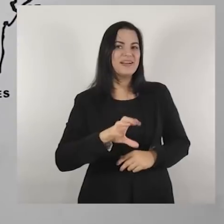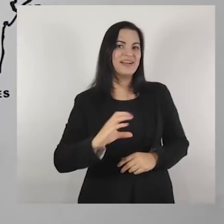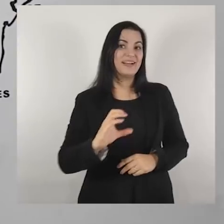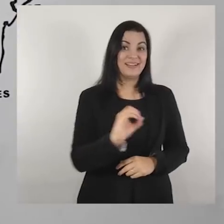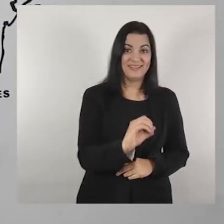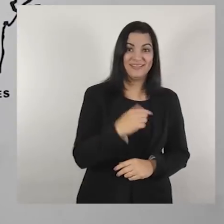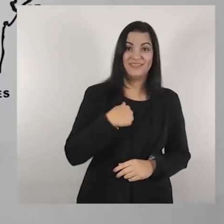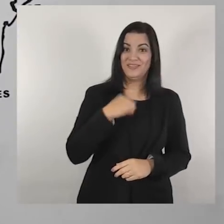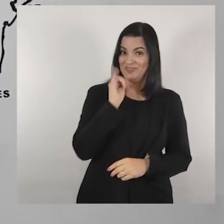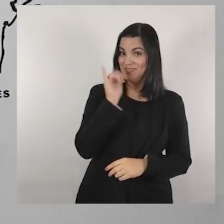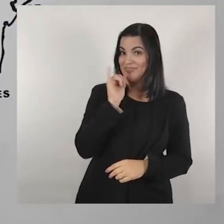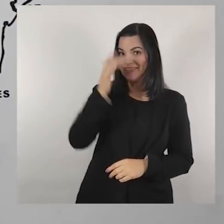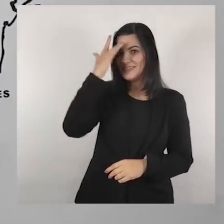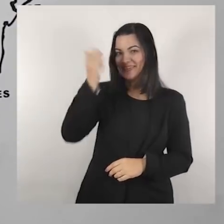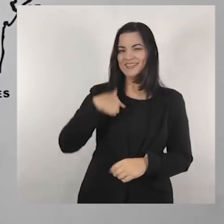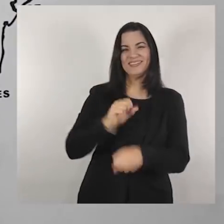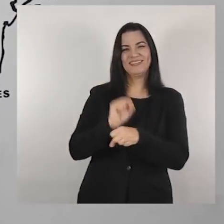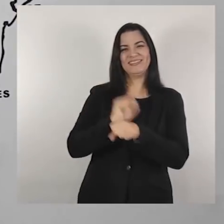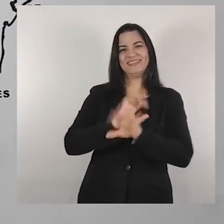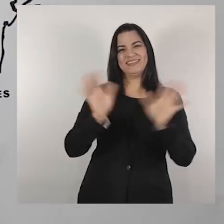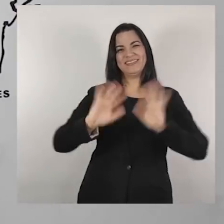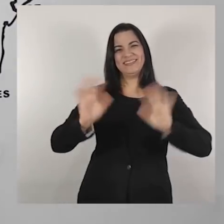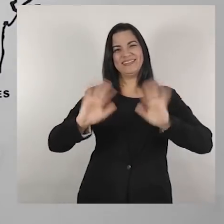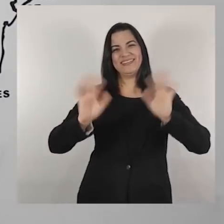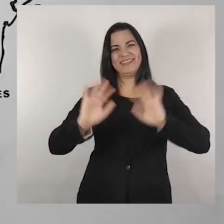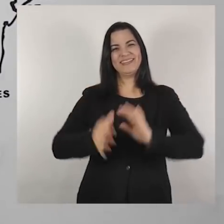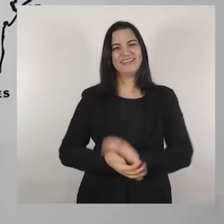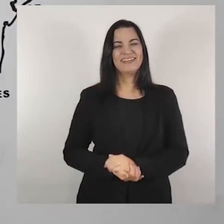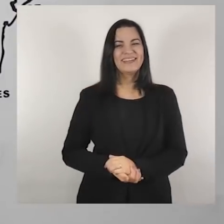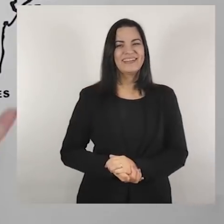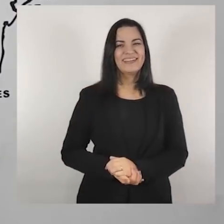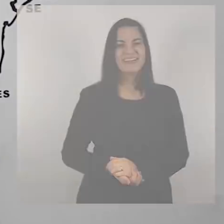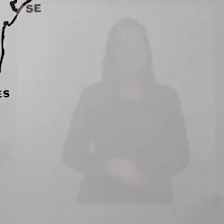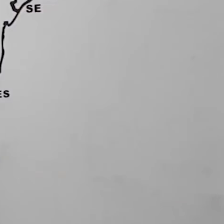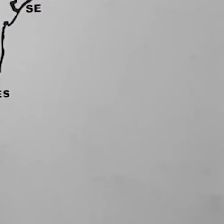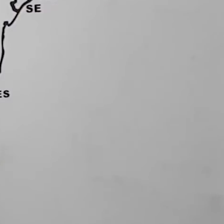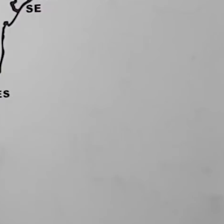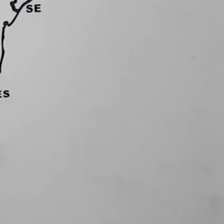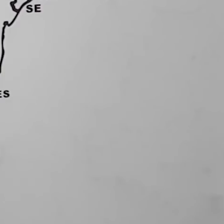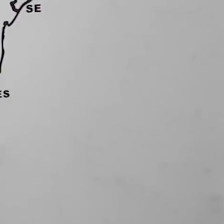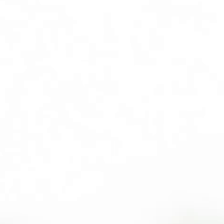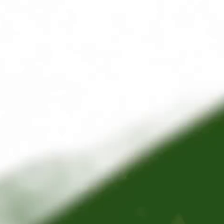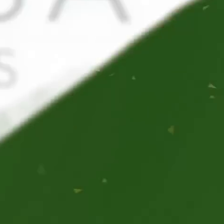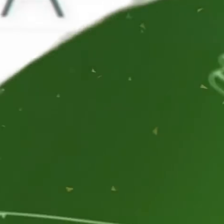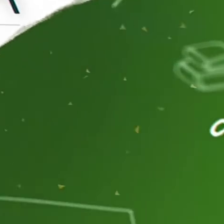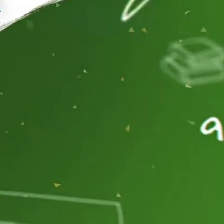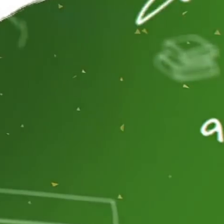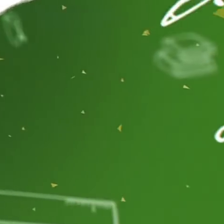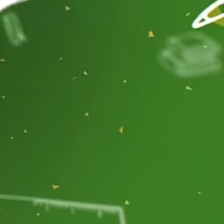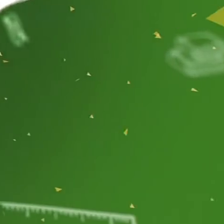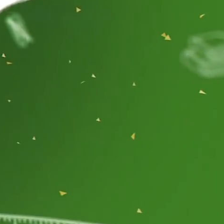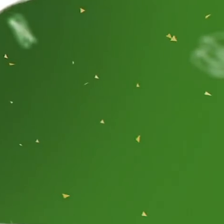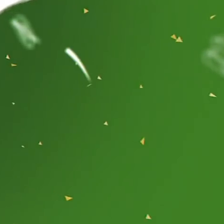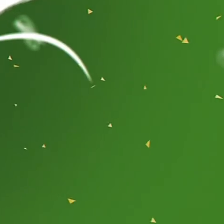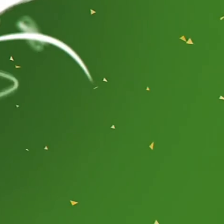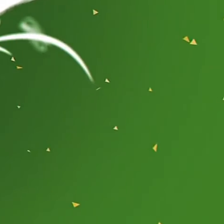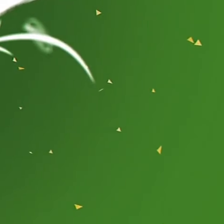contar sobre a região centro-oeste. Vou ficar te esperando, hein? Tchau, tchau!